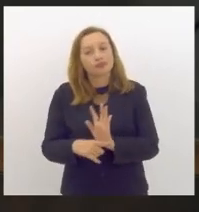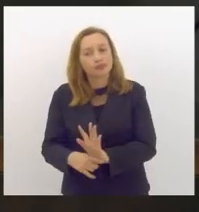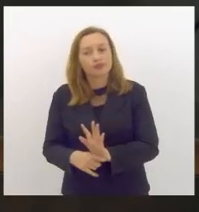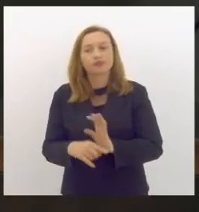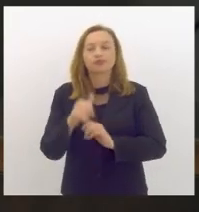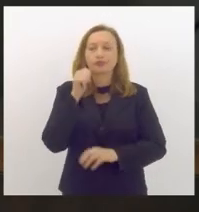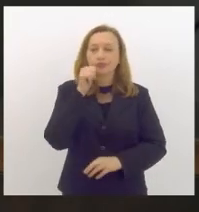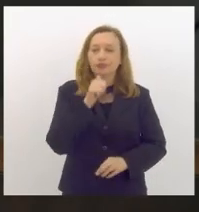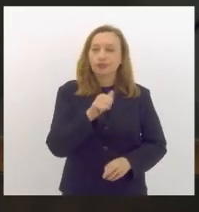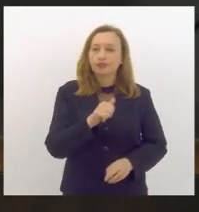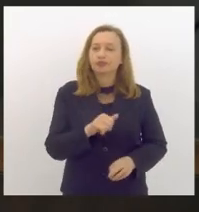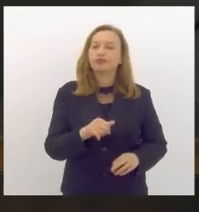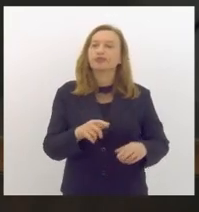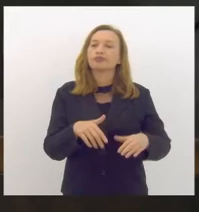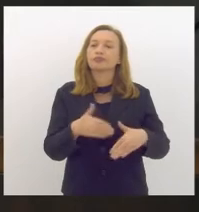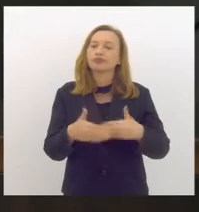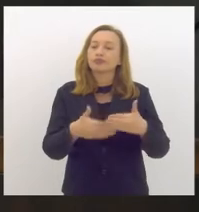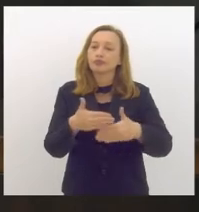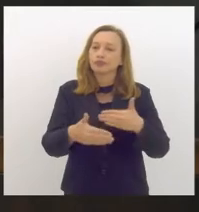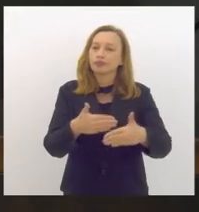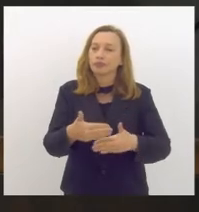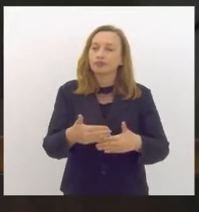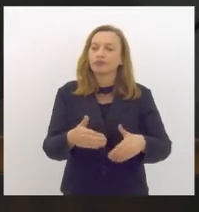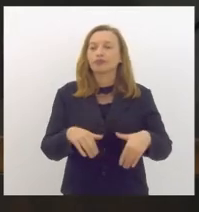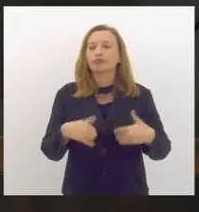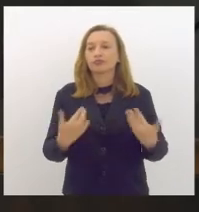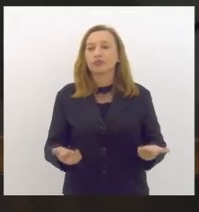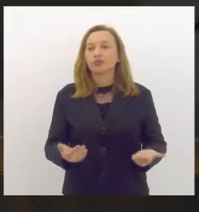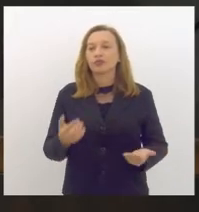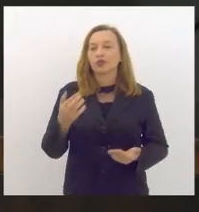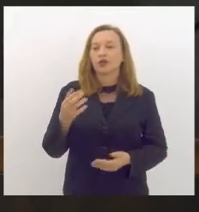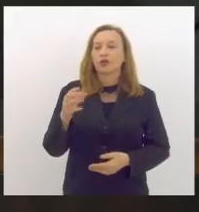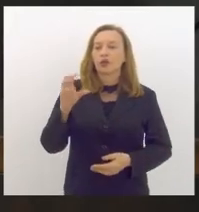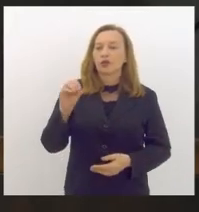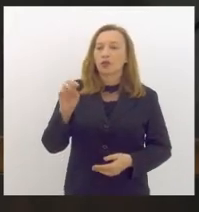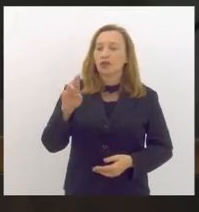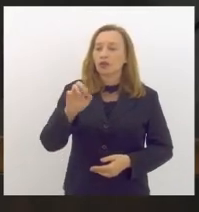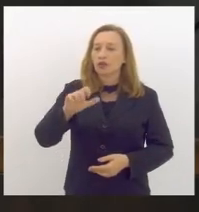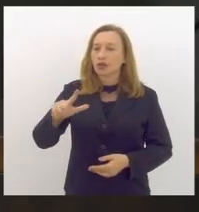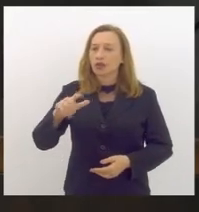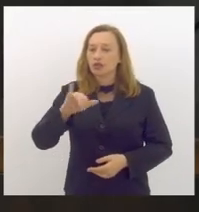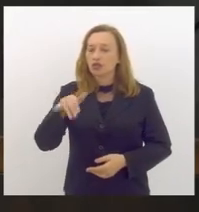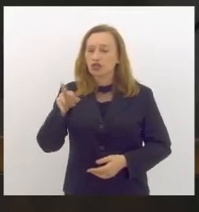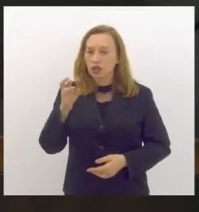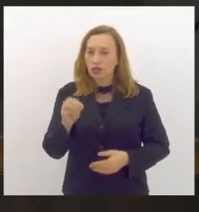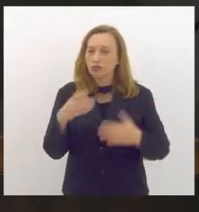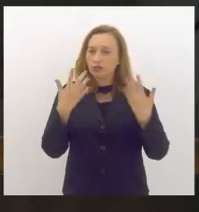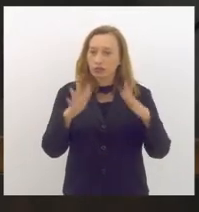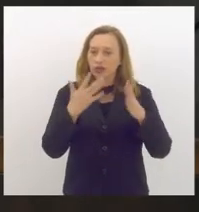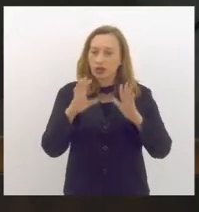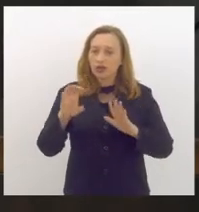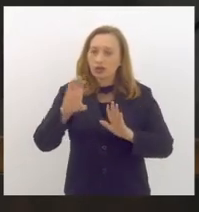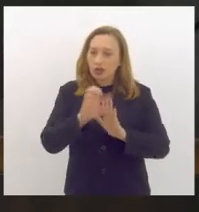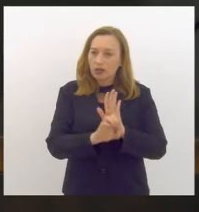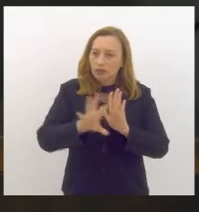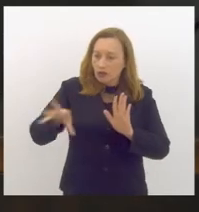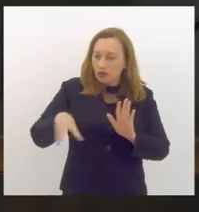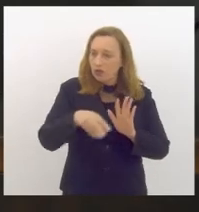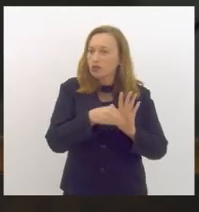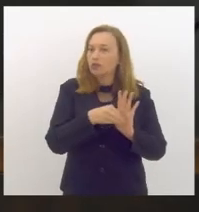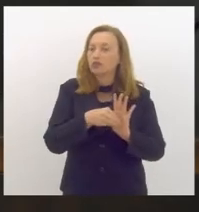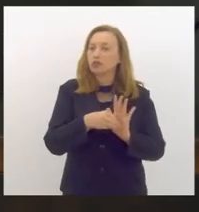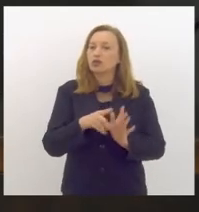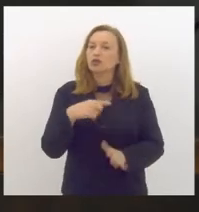as mulheres nesse processo. Então, o Coronel Jairo está de parabéns, a emenda foi incorporada e